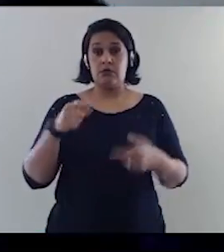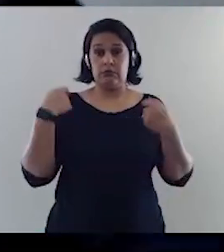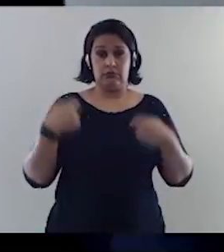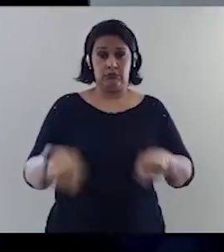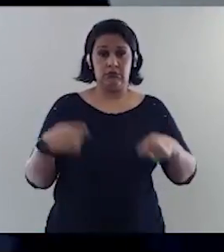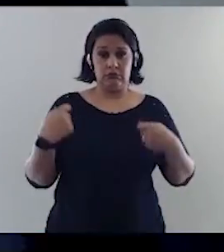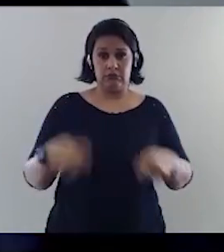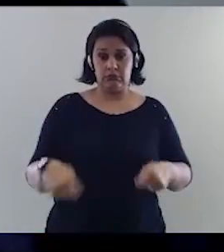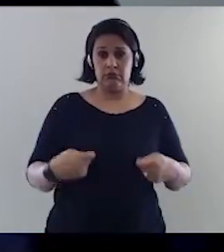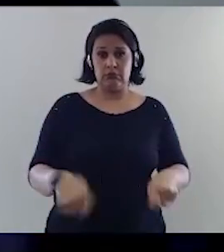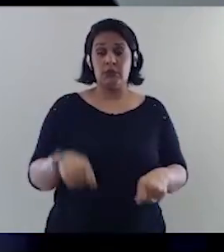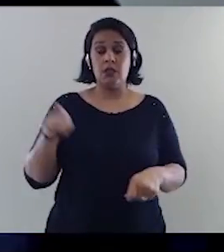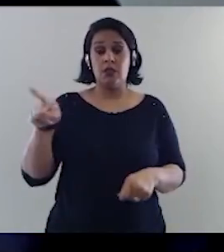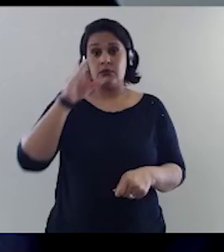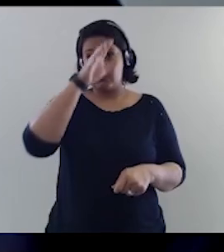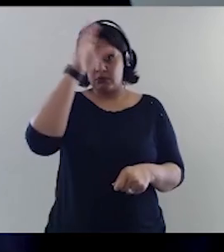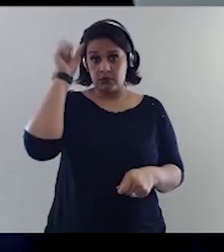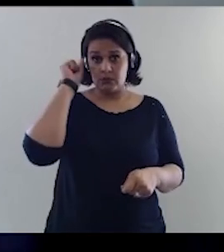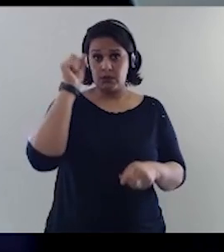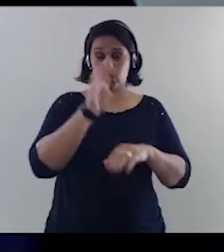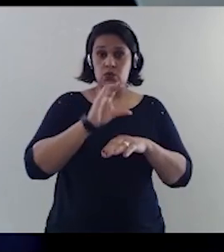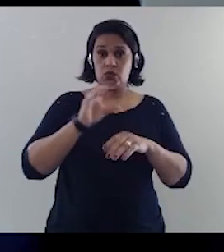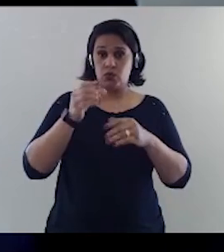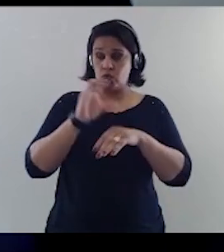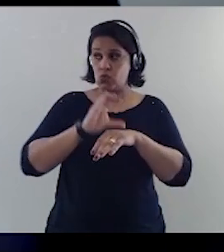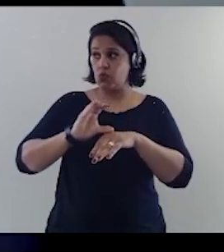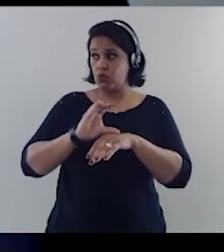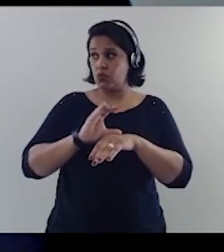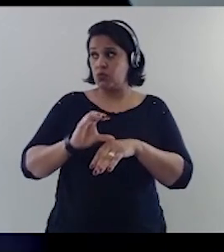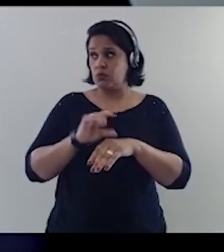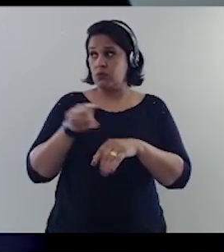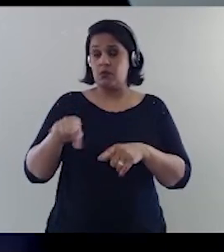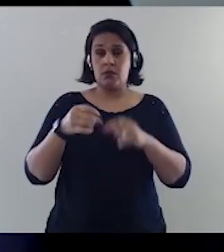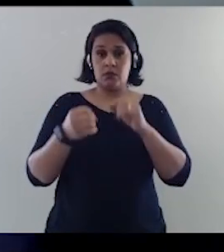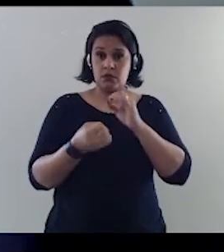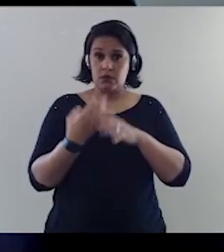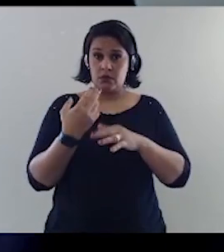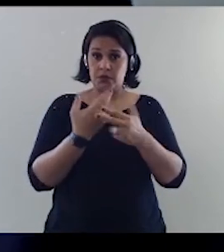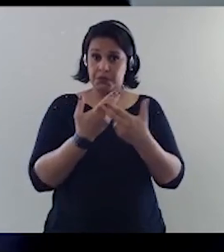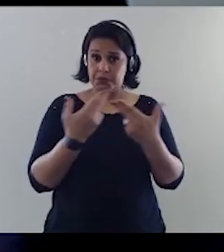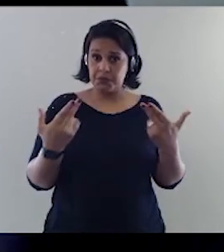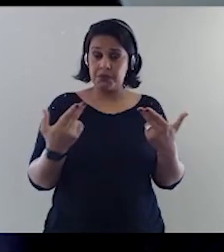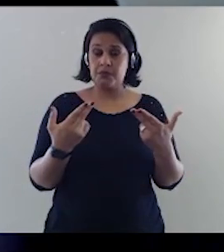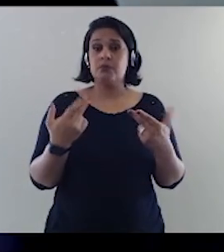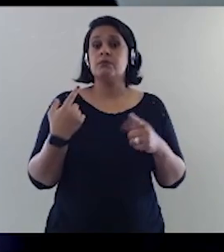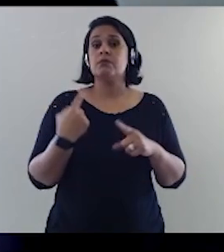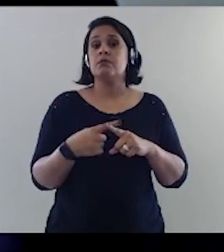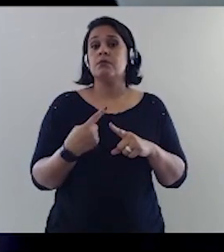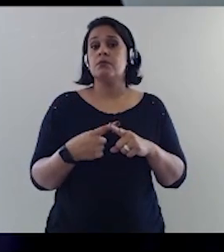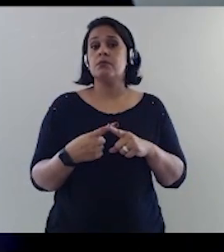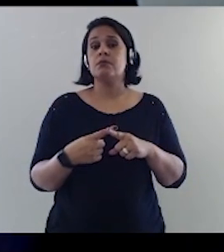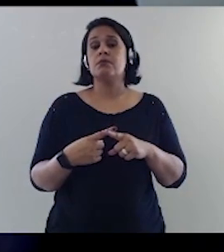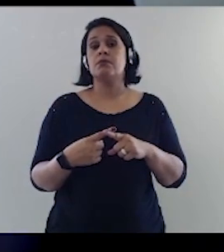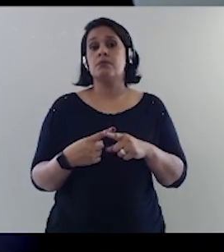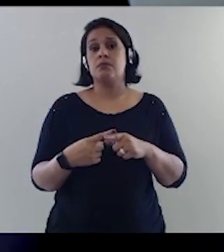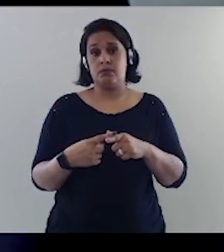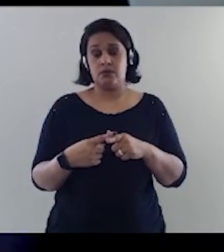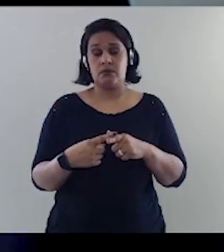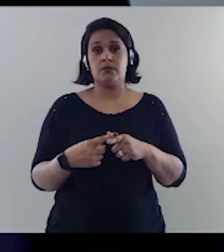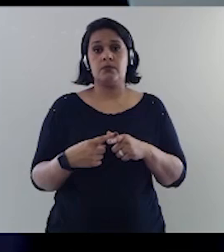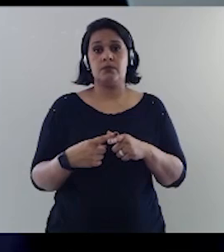necessidade, o Tribunal Constitucional foi moderadamente criativo, porque